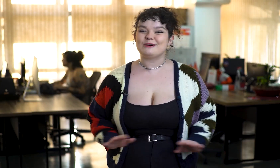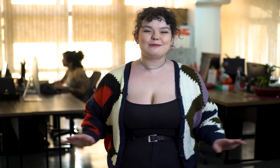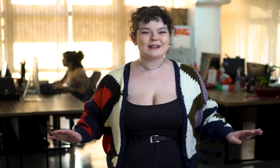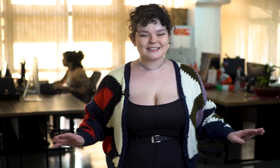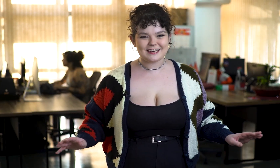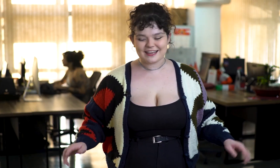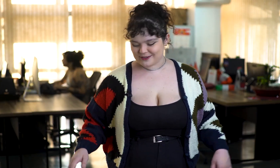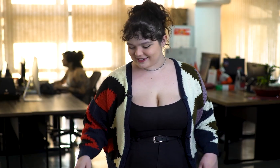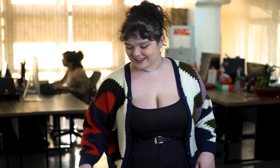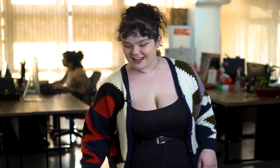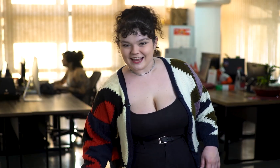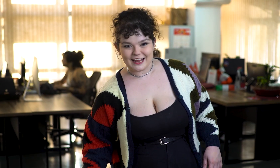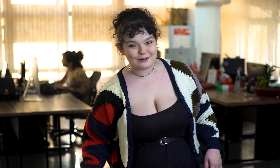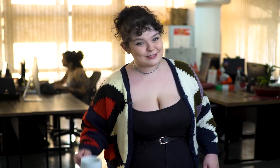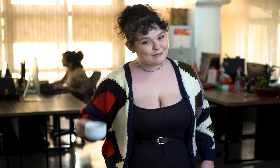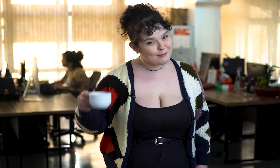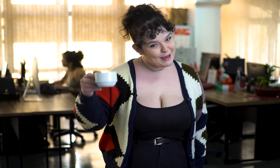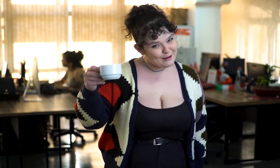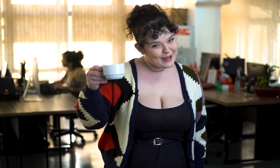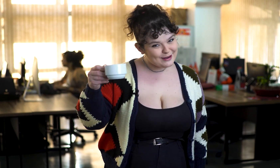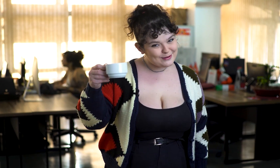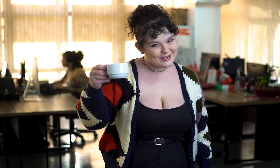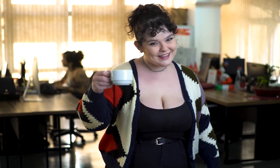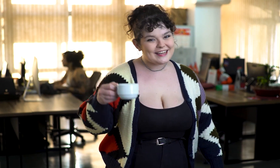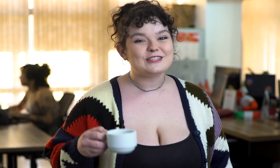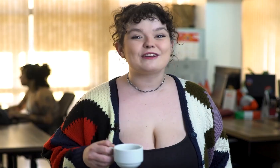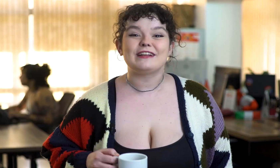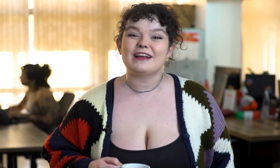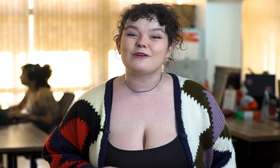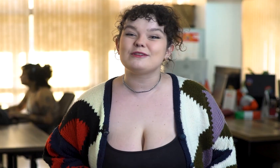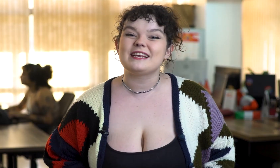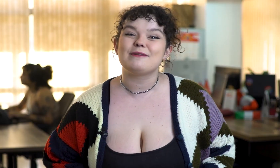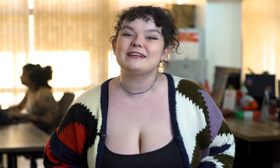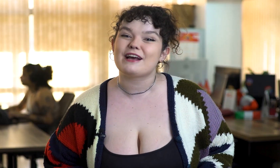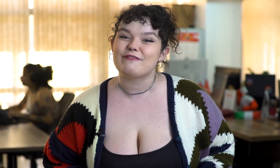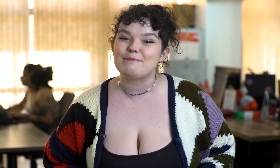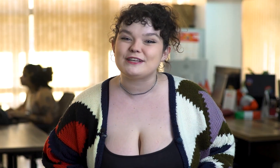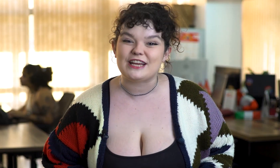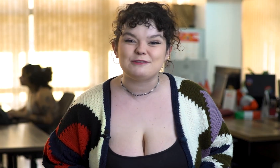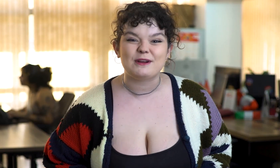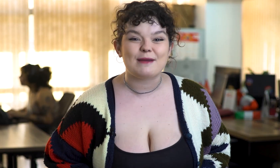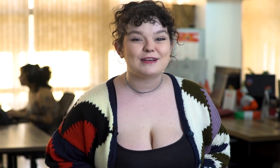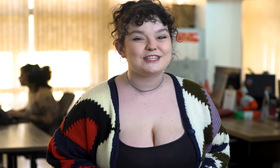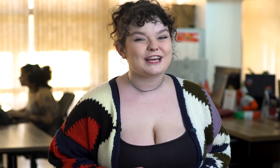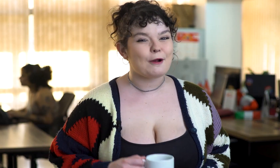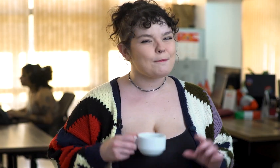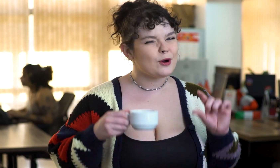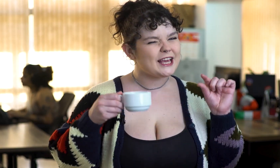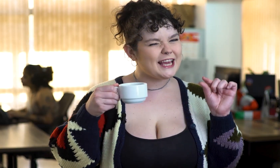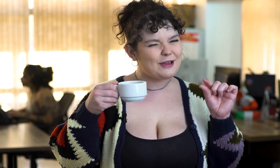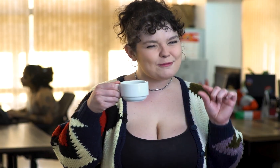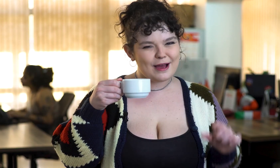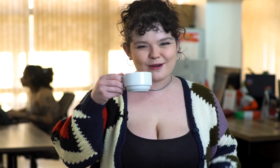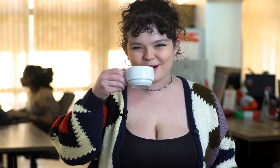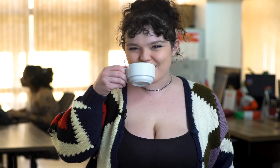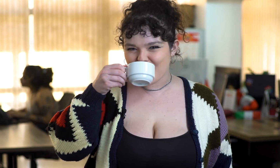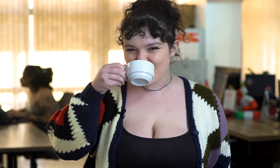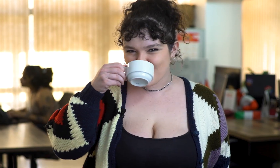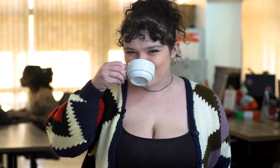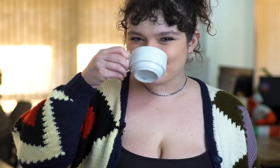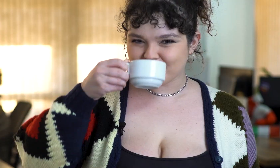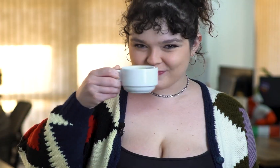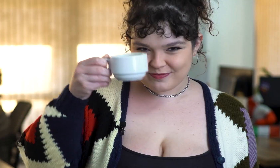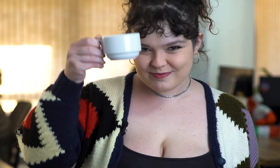sonho de todo brasileiro. Inclusive o meu, hein, Lula? Só que vai ter que conseguir mais café pra gente porque minha xícara é um pouquinho